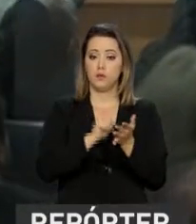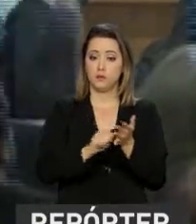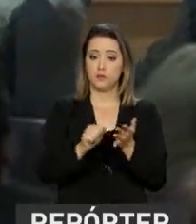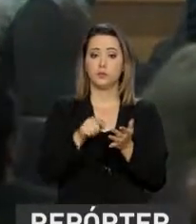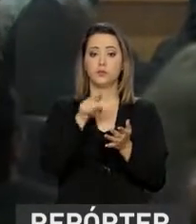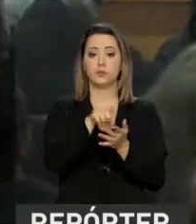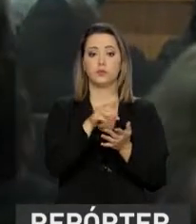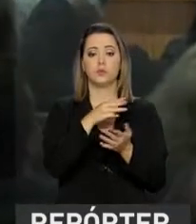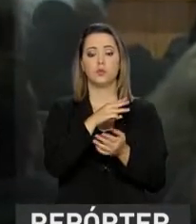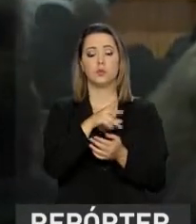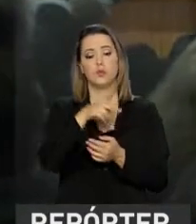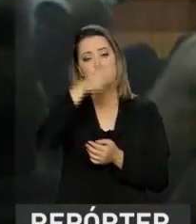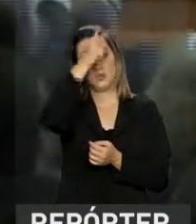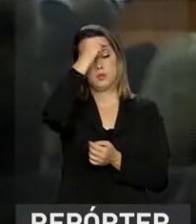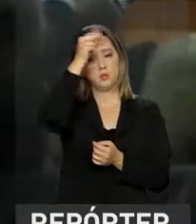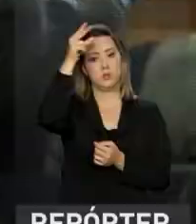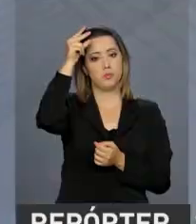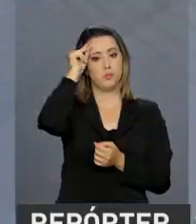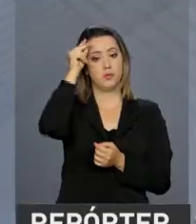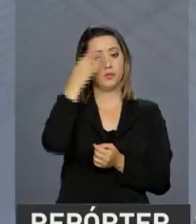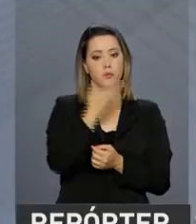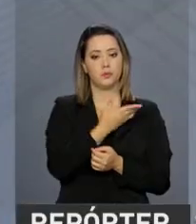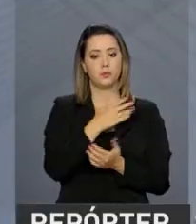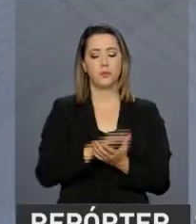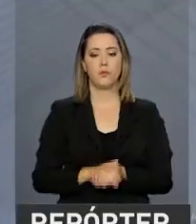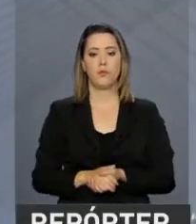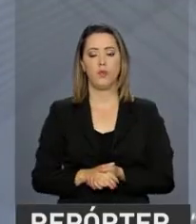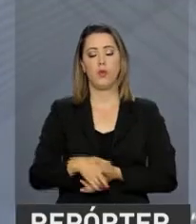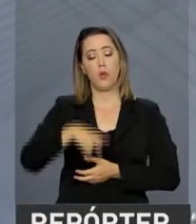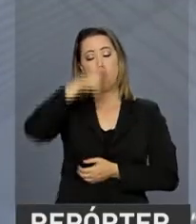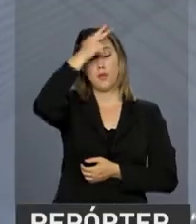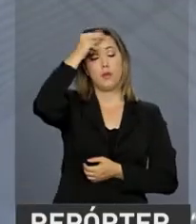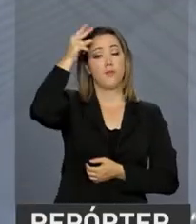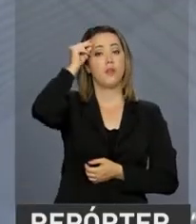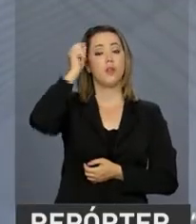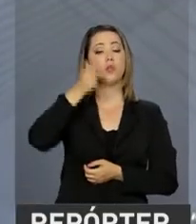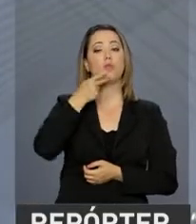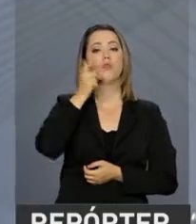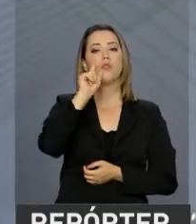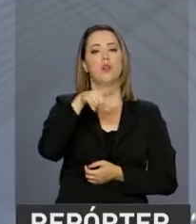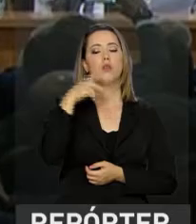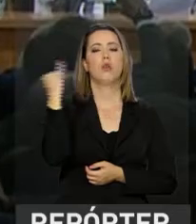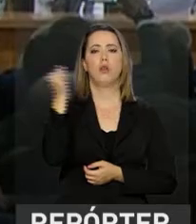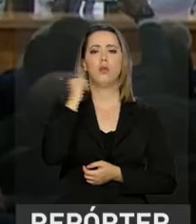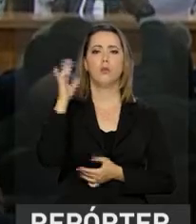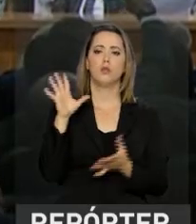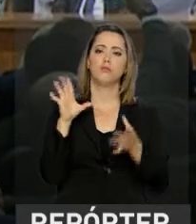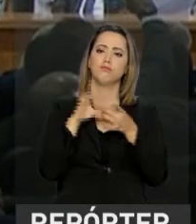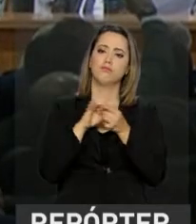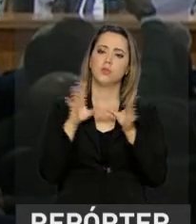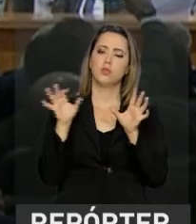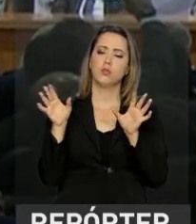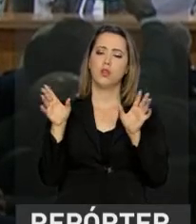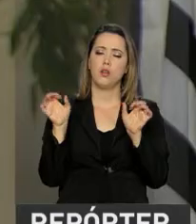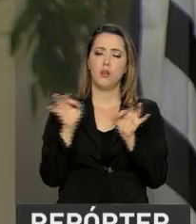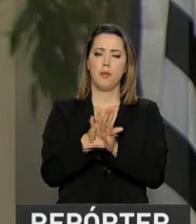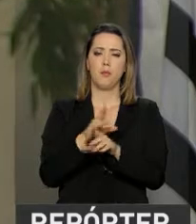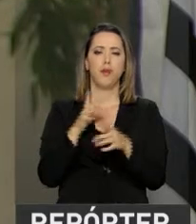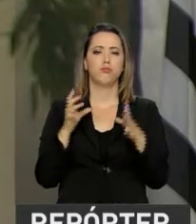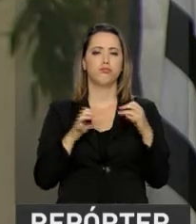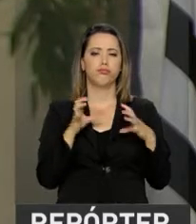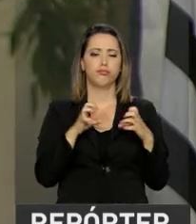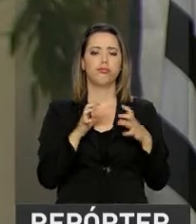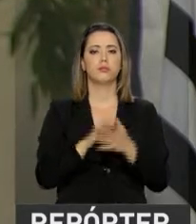Dória, durante uma cerimônia na capital paulista. O prefeito ressaltou a importância da conciliação para pôr fim à disputa.